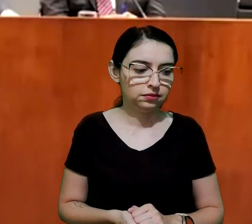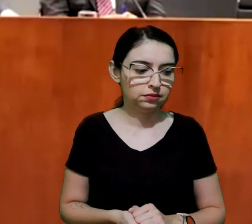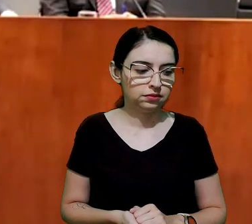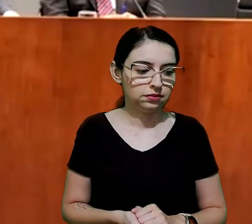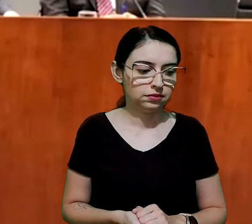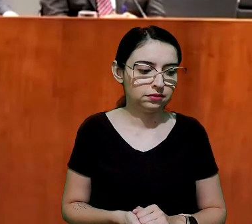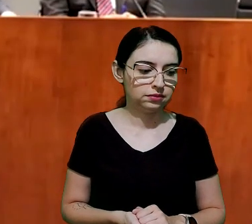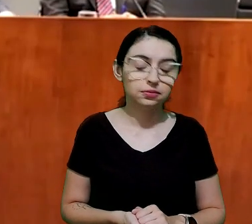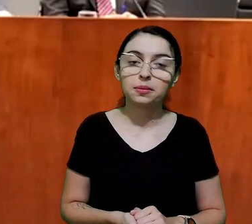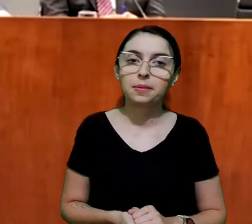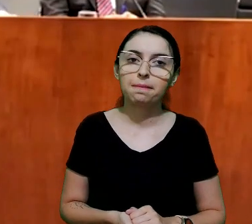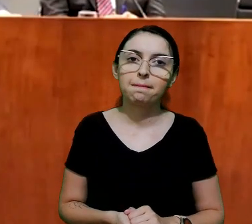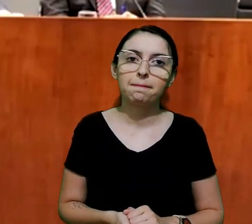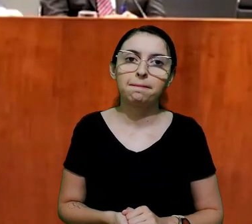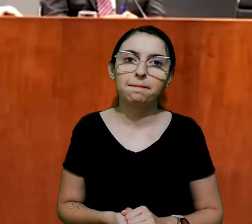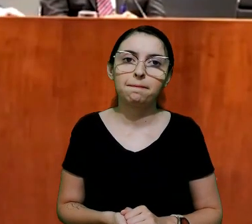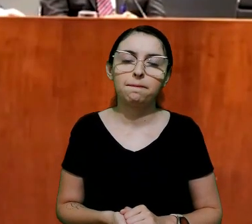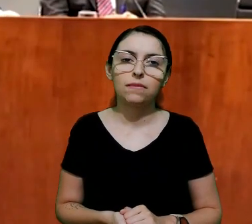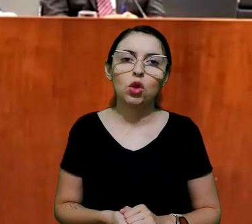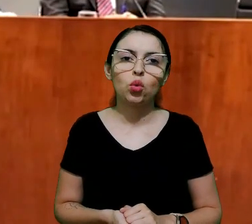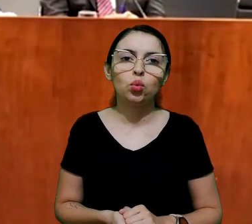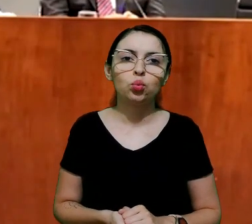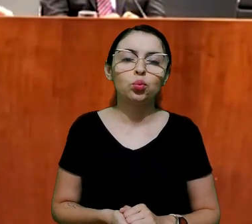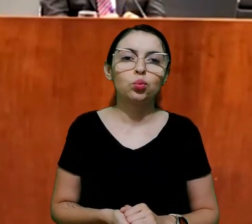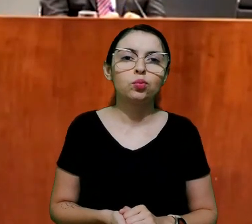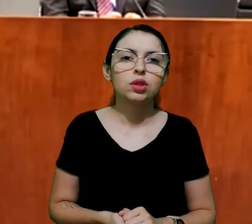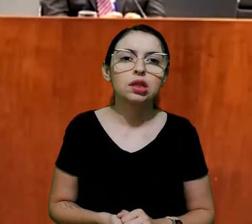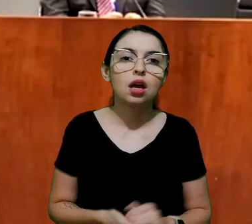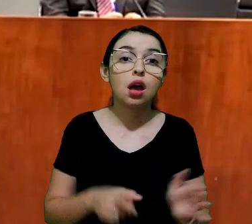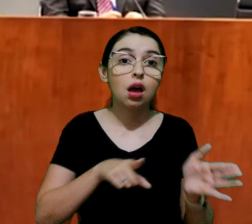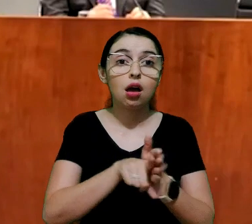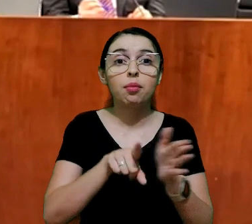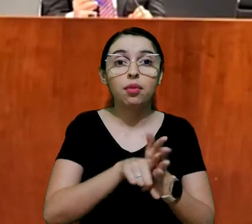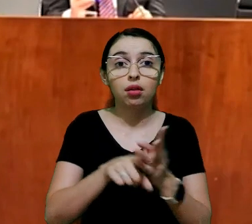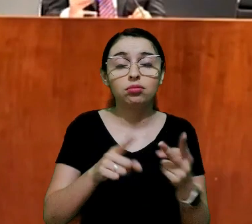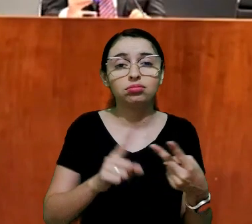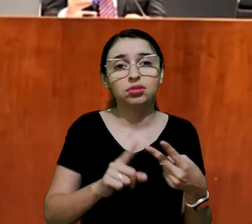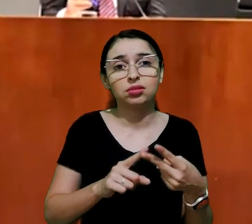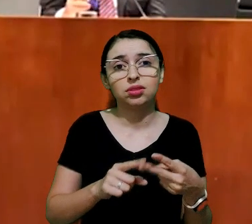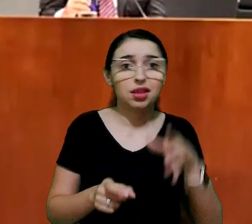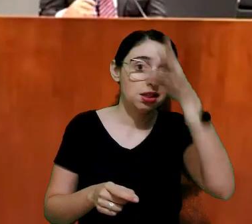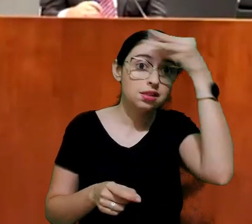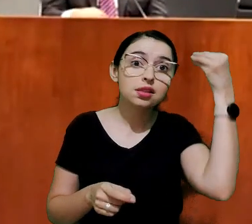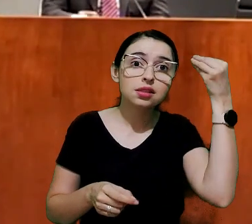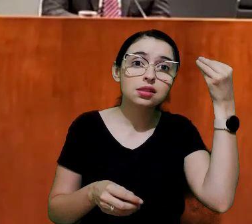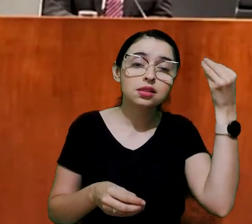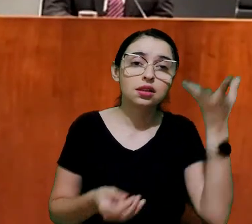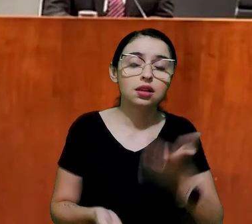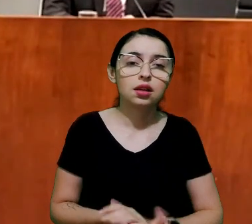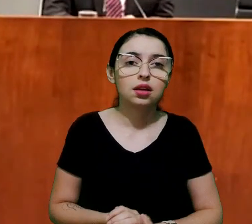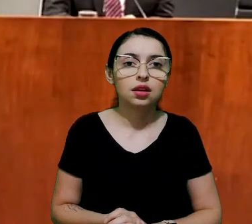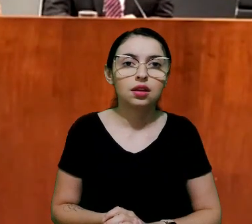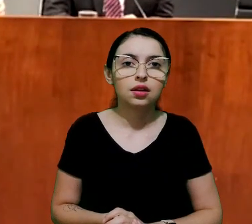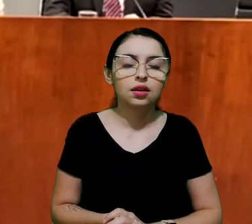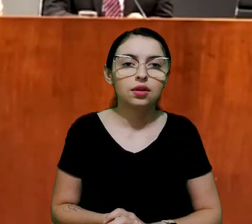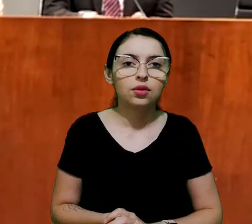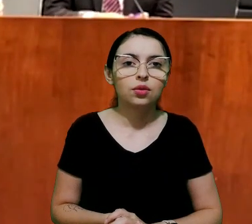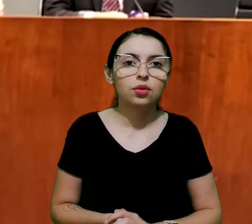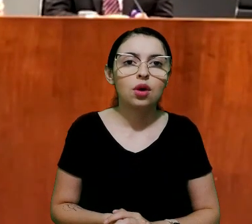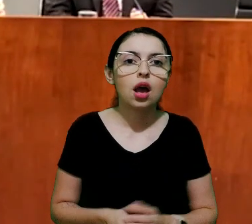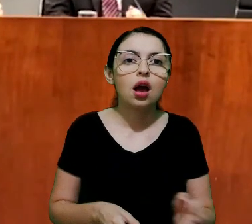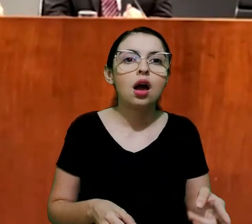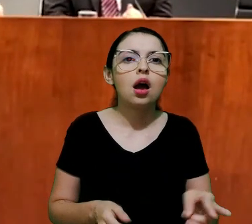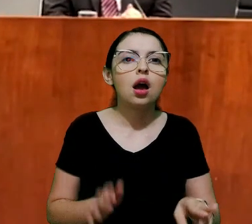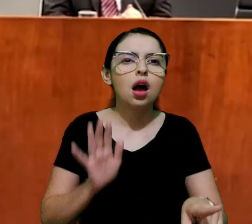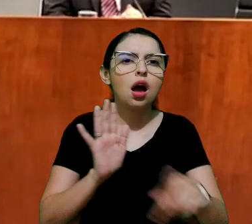Pois não. Então, a sua última pergunta, eu não me lembro agora qual foi. A questão da prova,